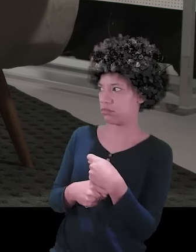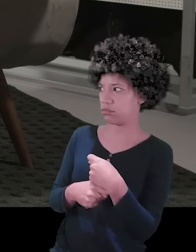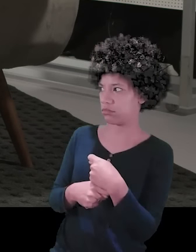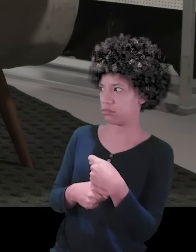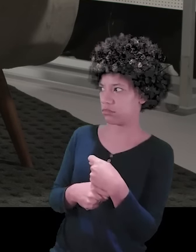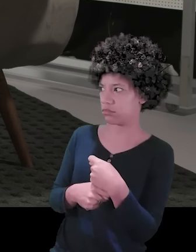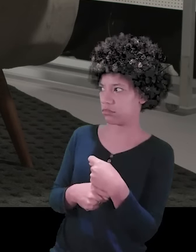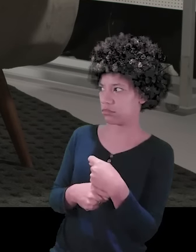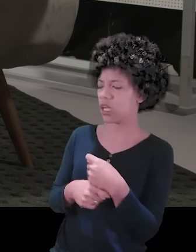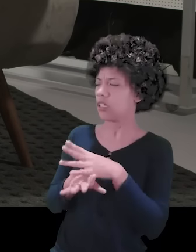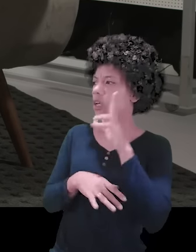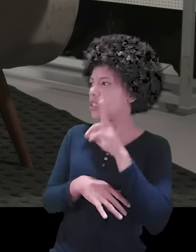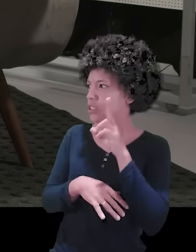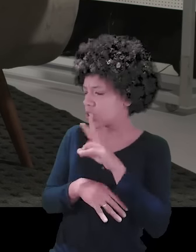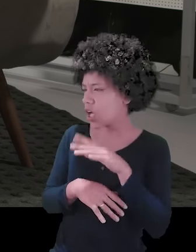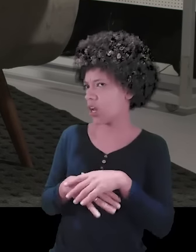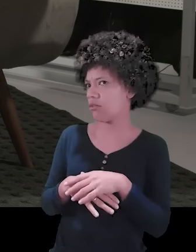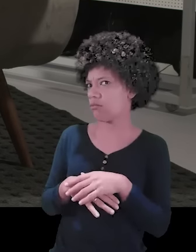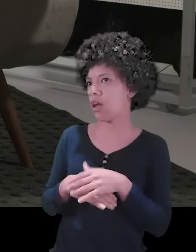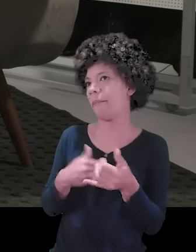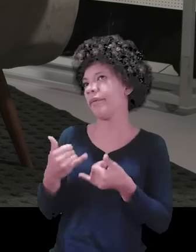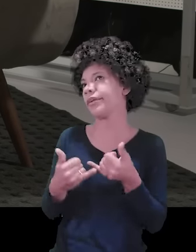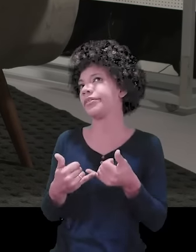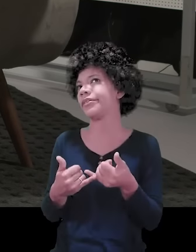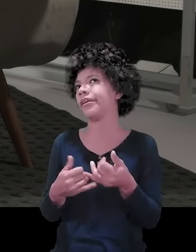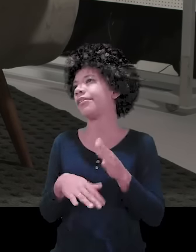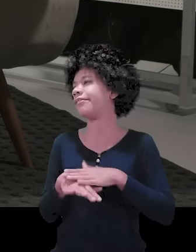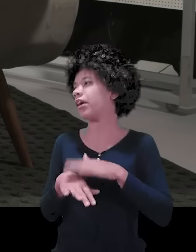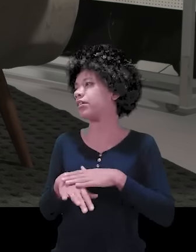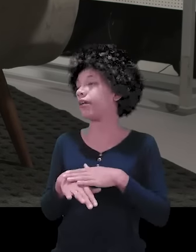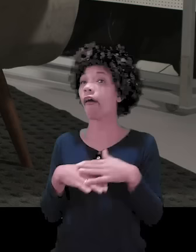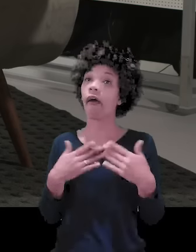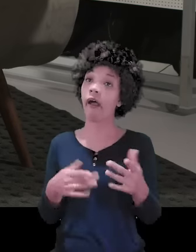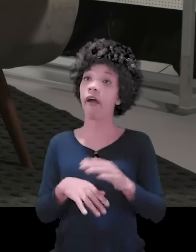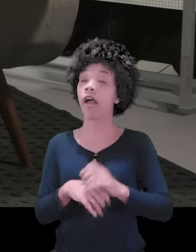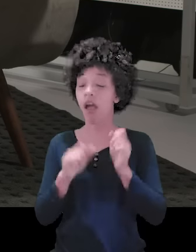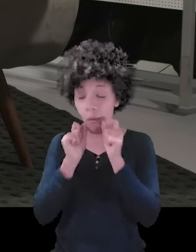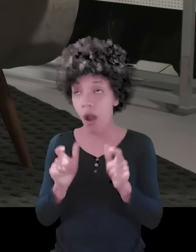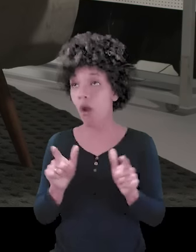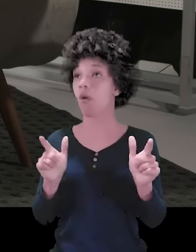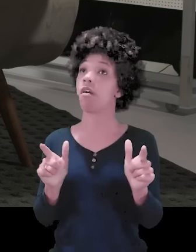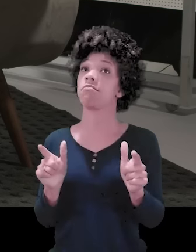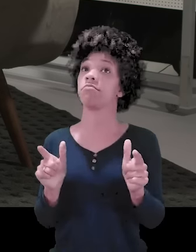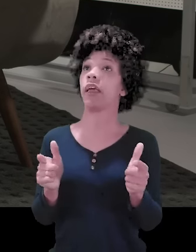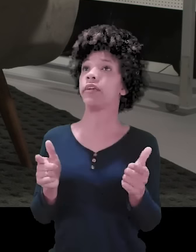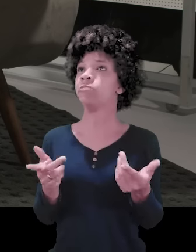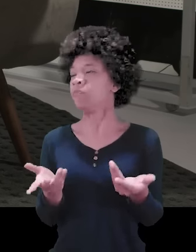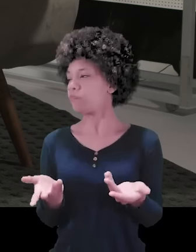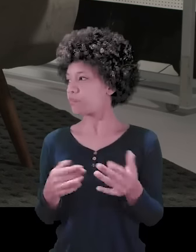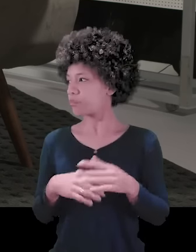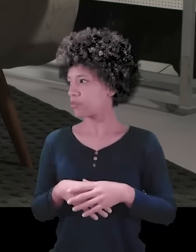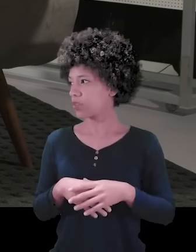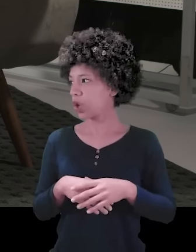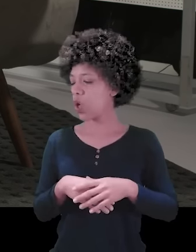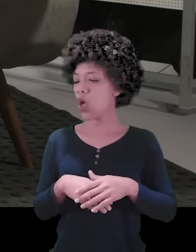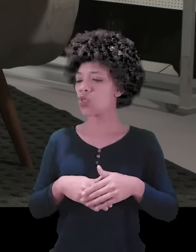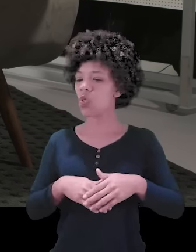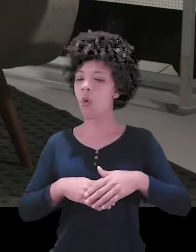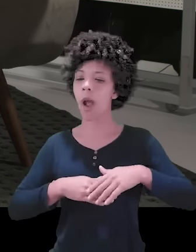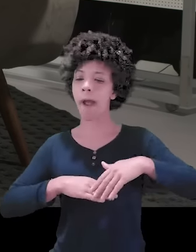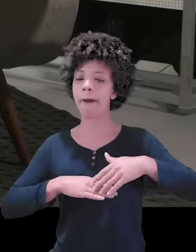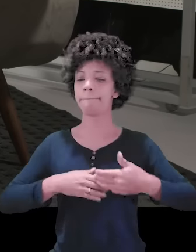E aí você essa história essa brincadeira é uma brincadeira seus fazem a mas é acordei numa numa banheira de